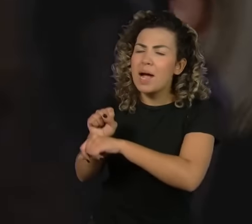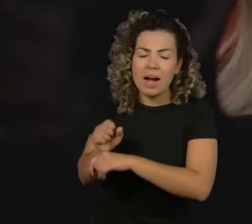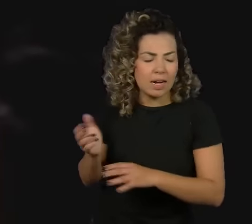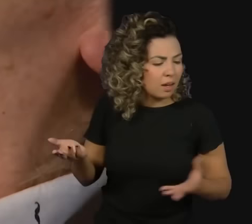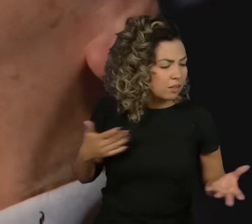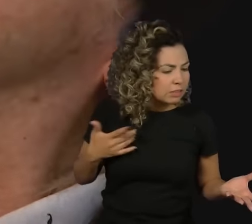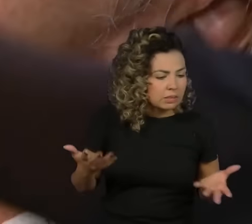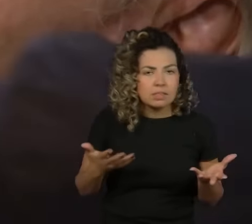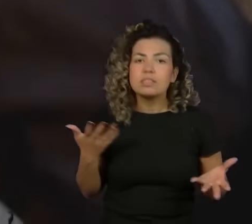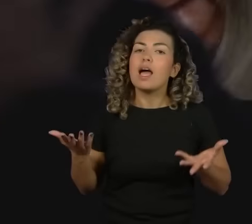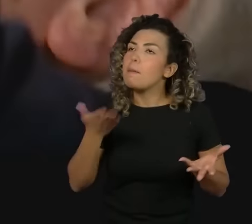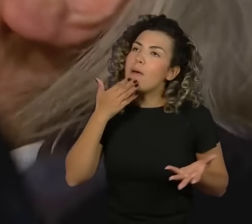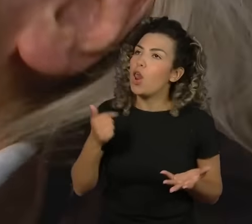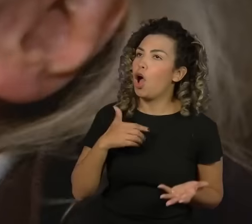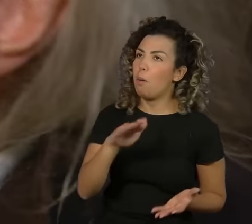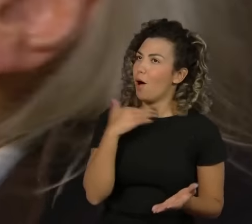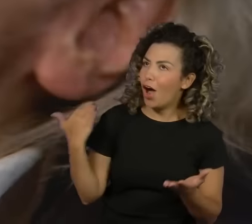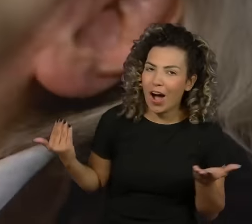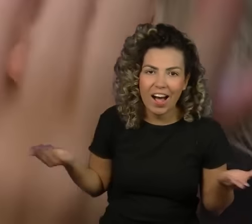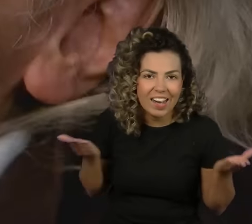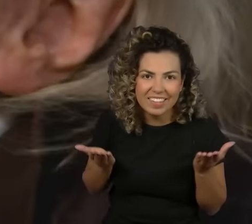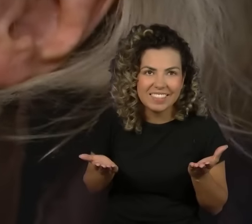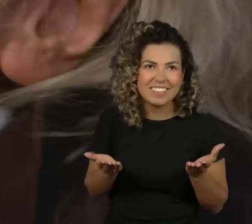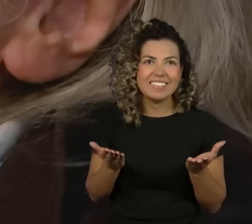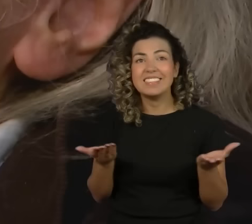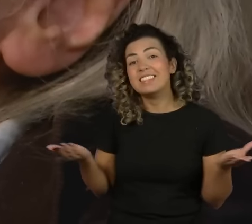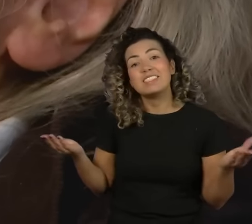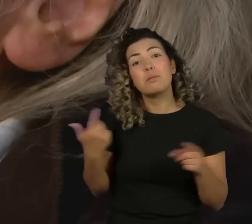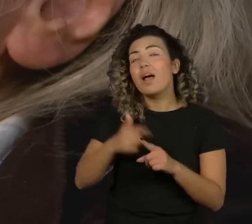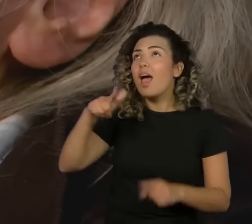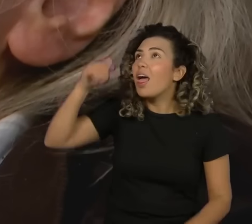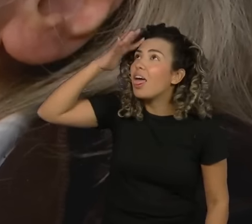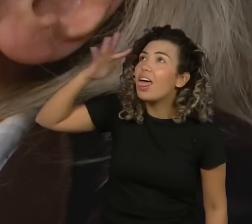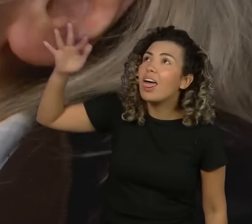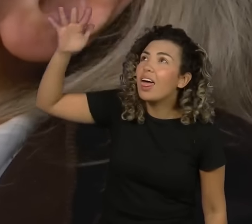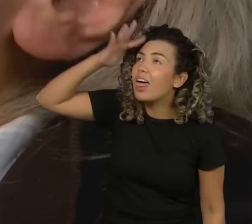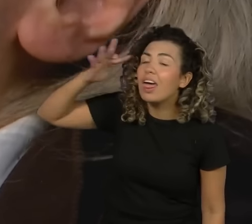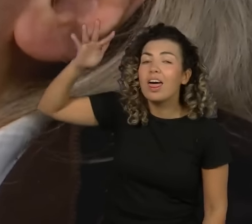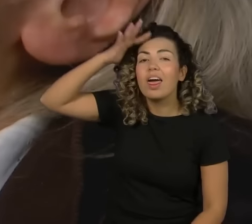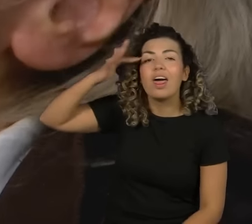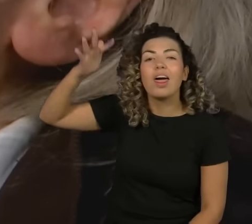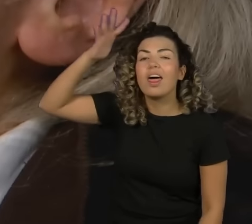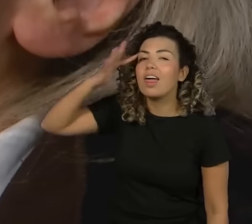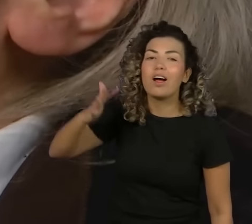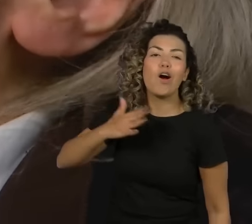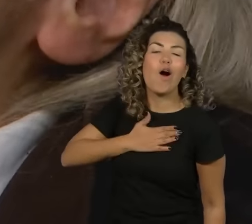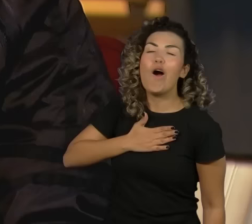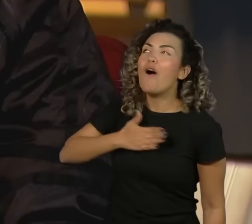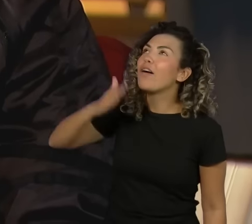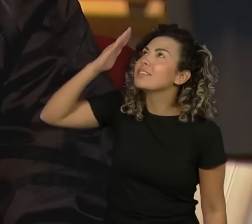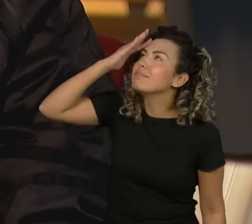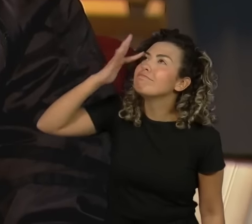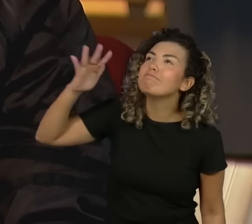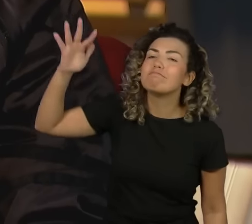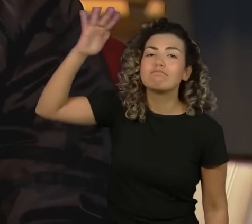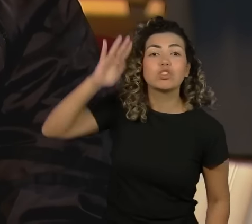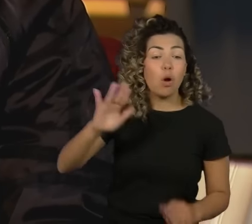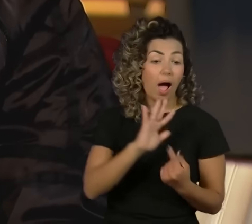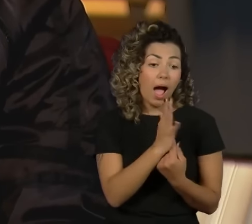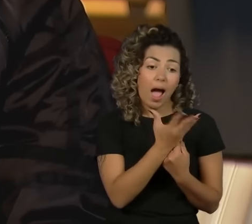Eu me acostumei à morte. Então, são taras o tempo todo, né, cara? São obsessões, taras. Eu acho que a arte está